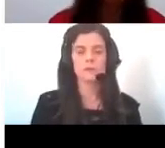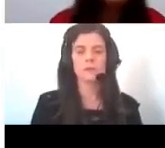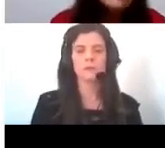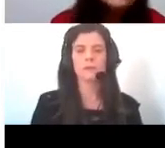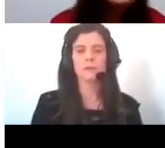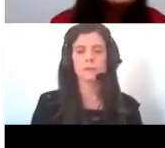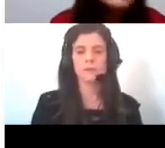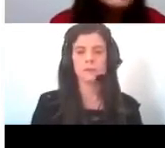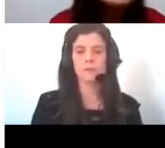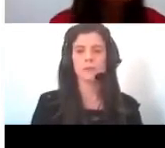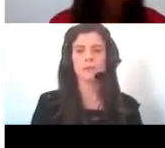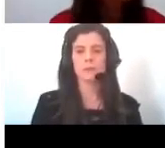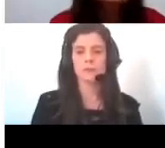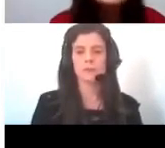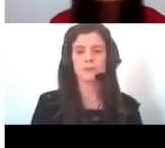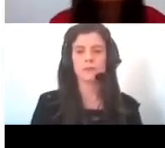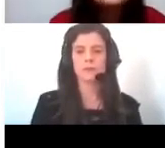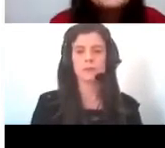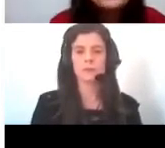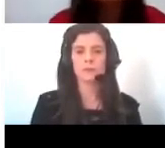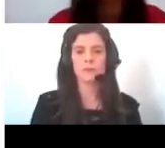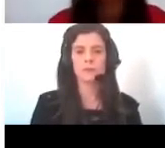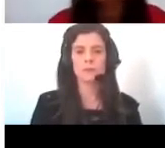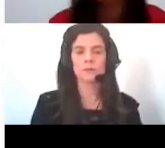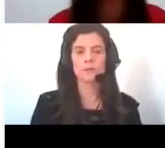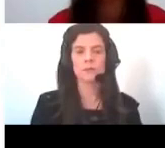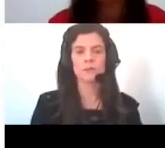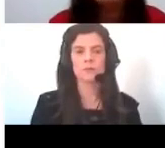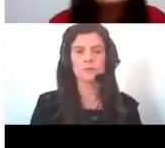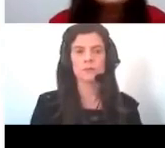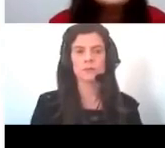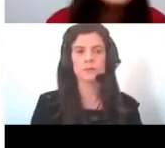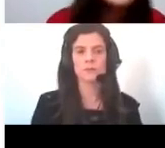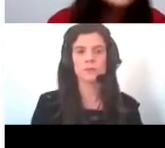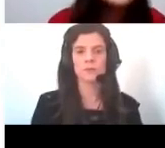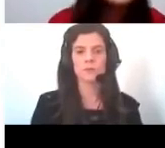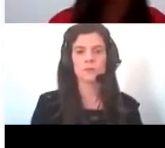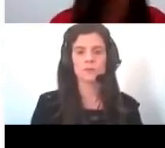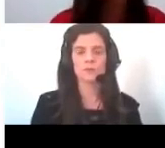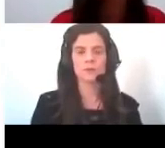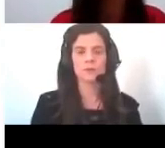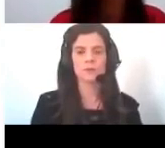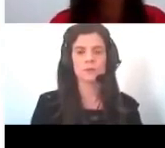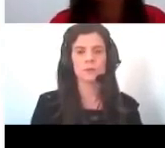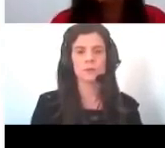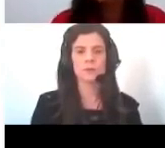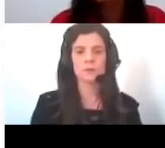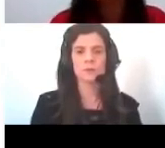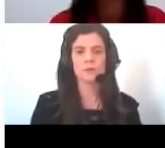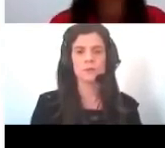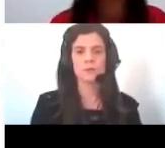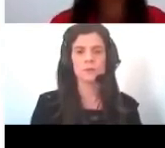que ocupa um cargo, né, de comissão, um cargo de confiança do nosso prefeito. Então,